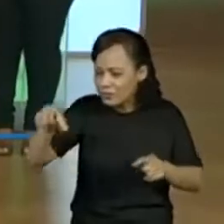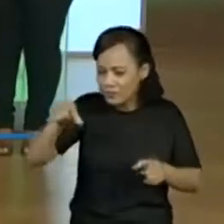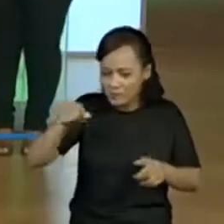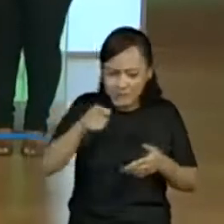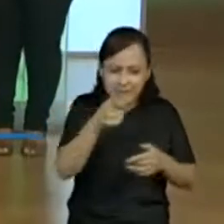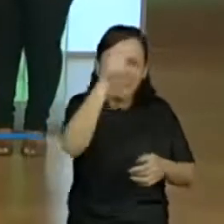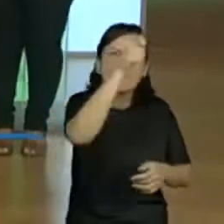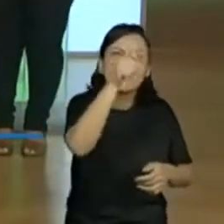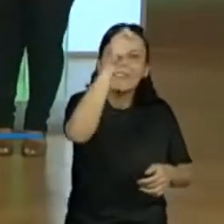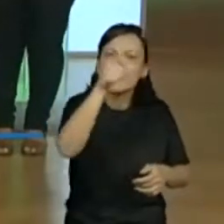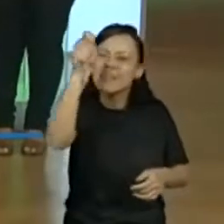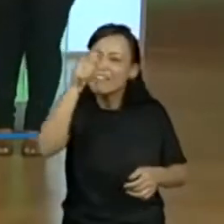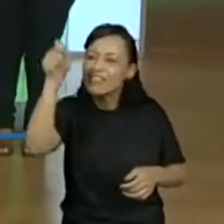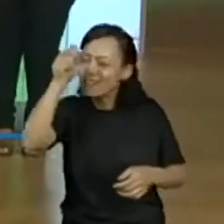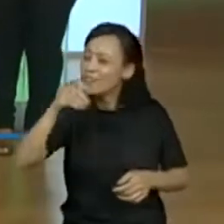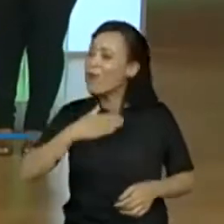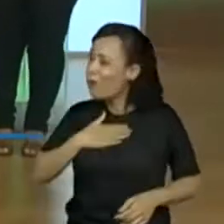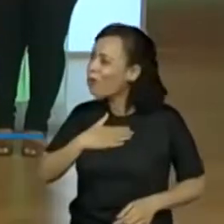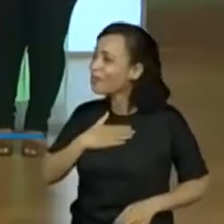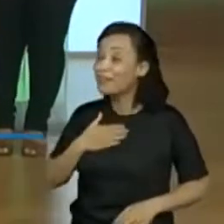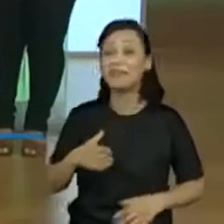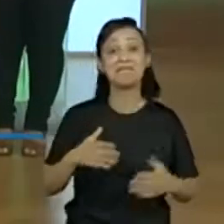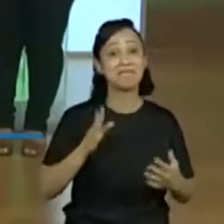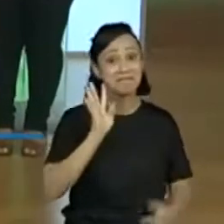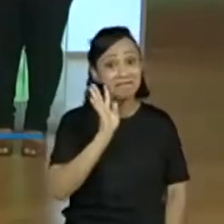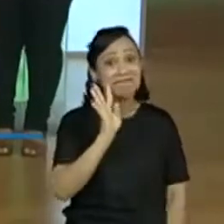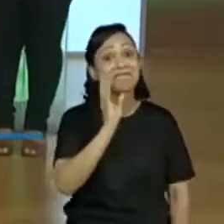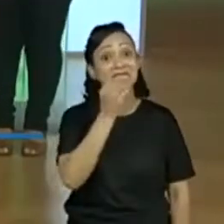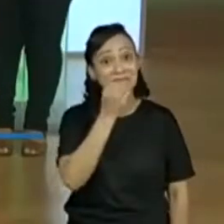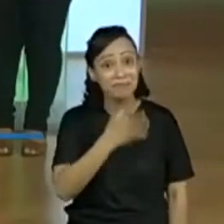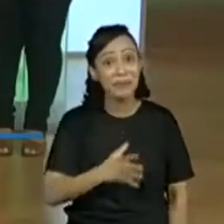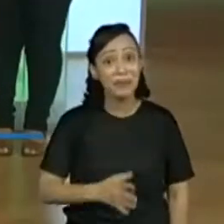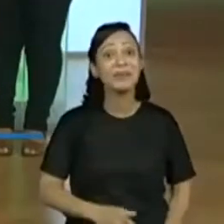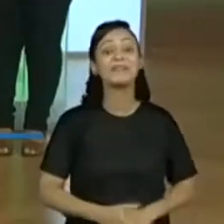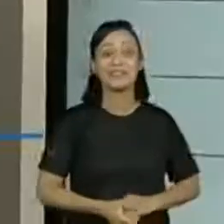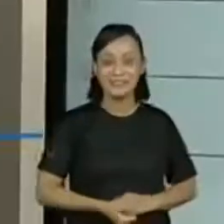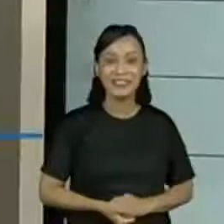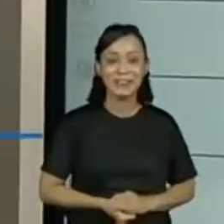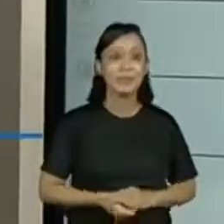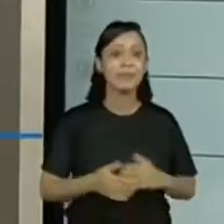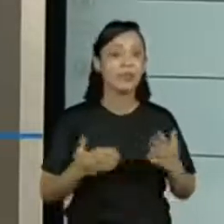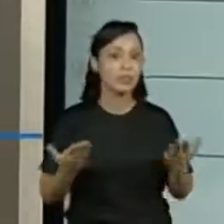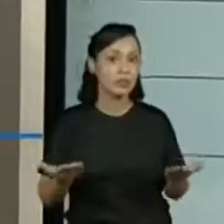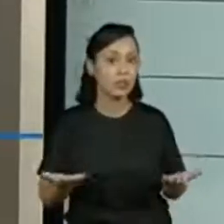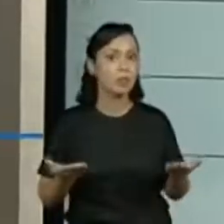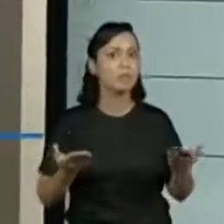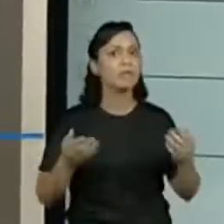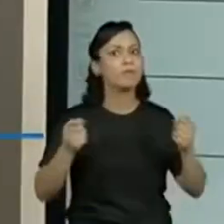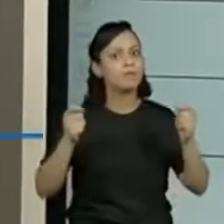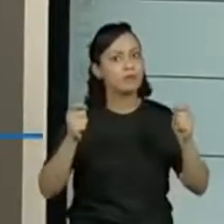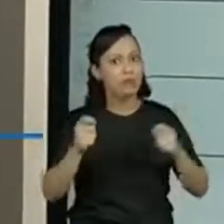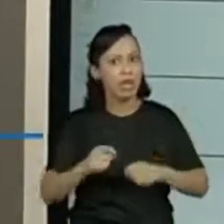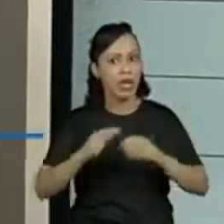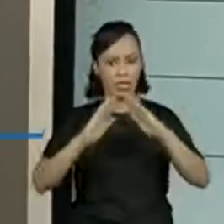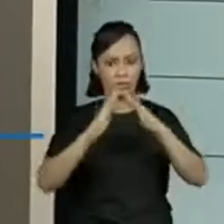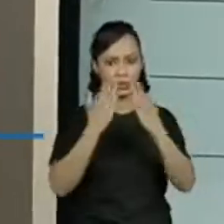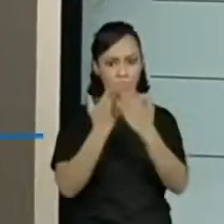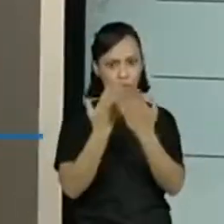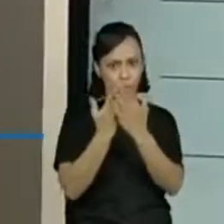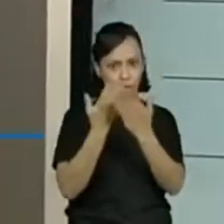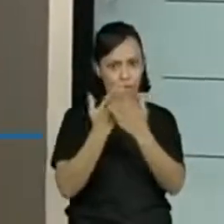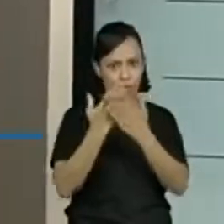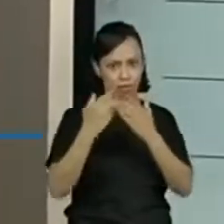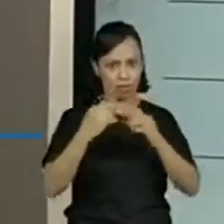morei região assim e ela usava o carvão Que bom compartilhar com a gente isso Ótimo então a gente vai escrever escolinha